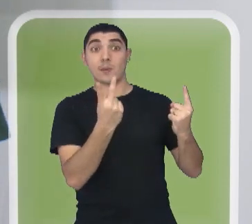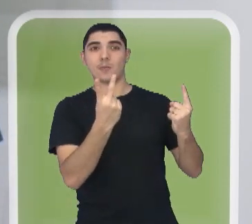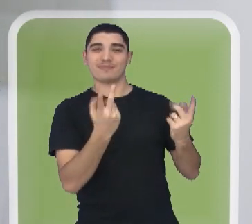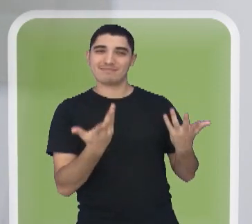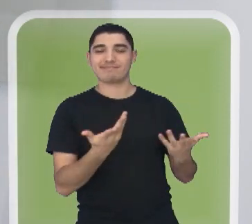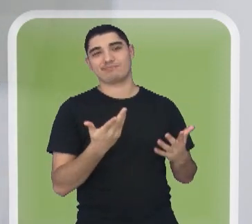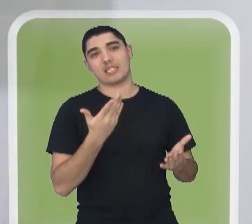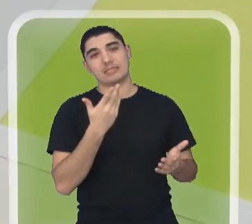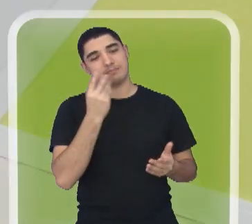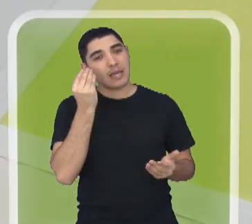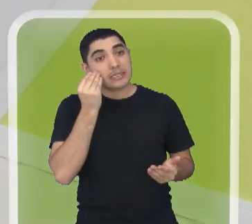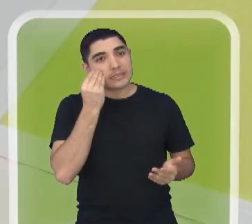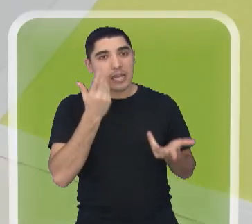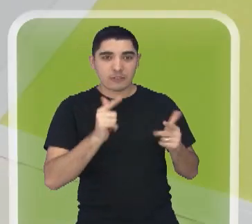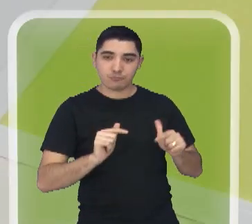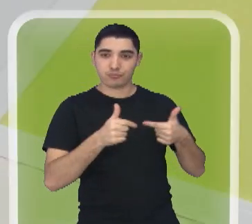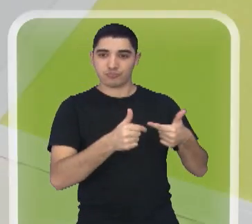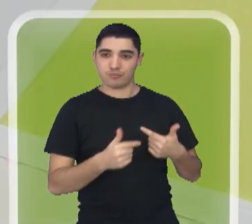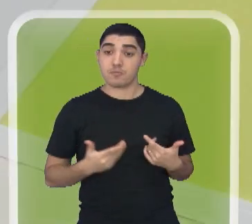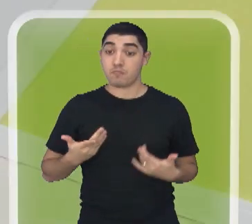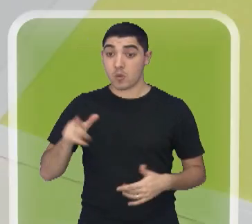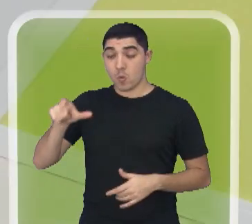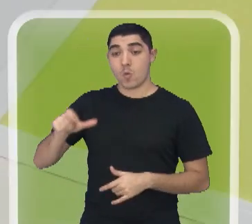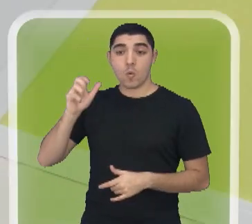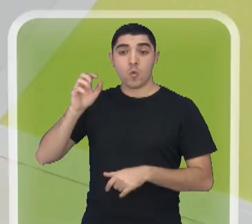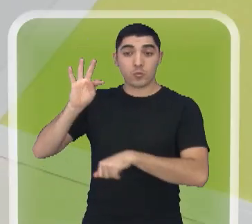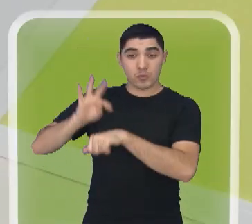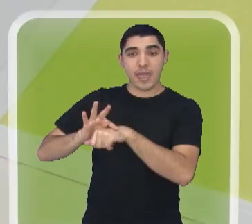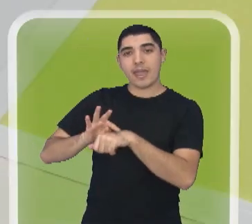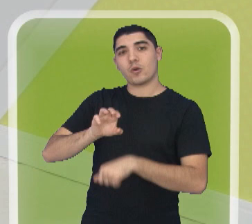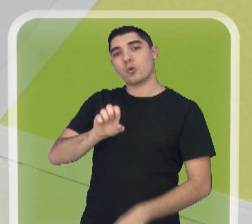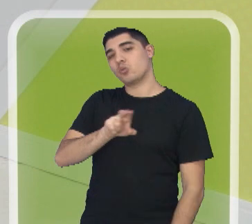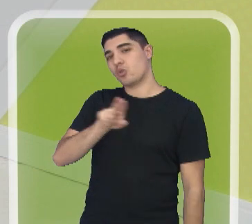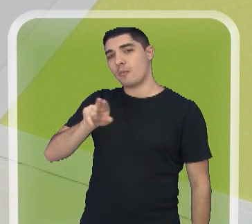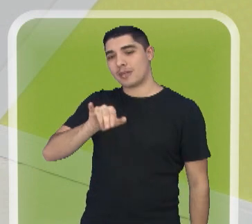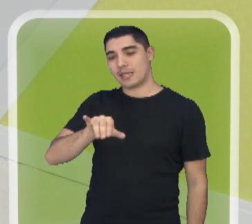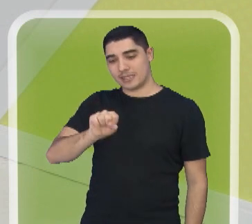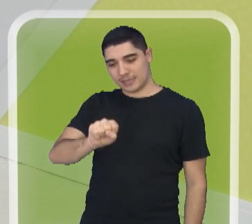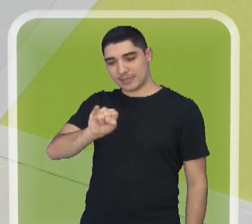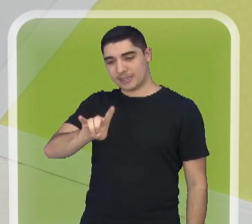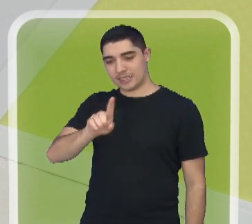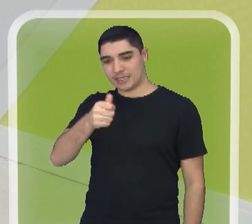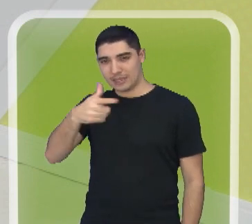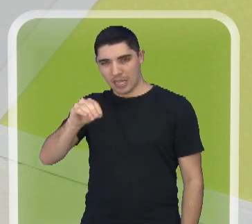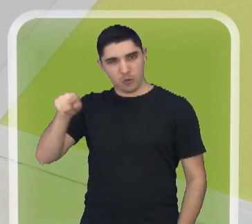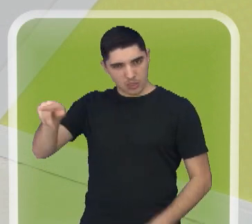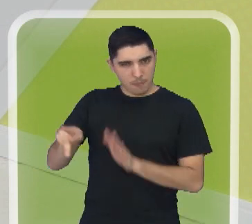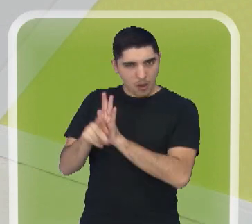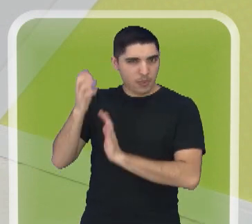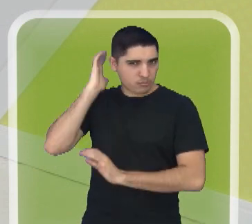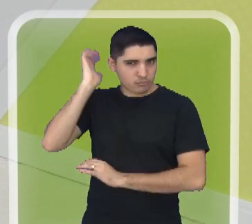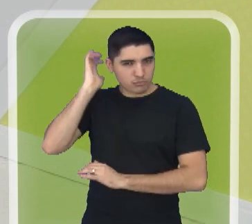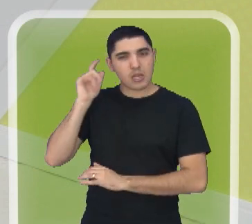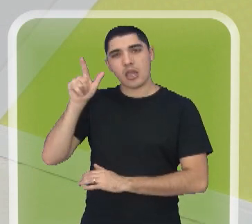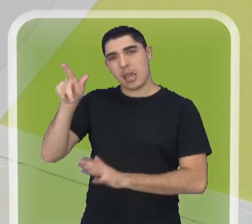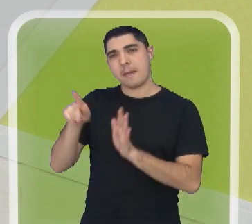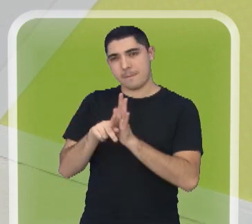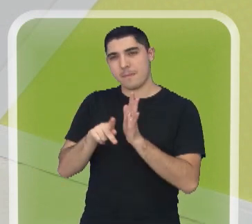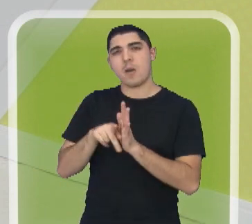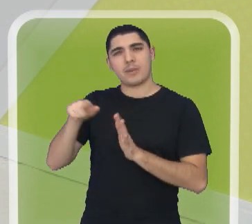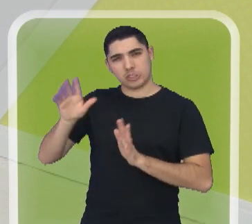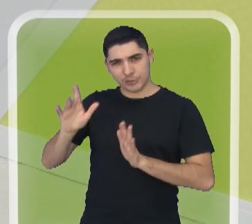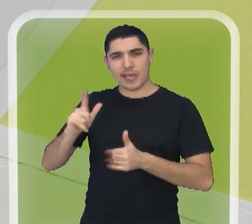aí consegue se recuperar. Técnico do Santo André ali, legal, viu? Grande Sidão, técnico de glórias aí da equipe da Intelli lá de Orlândia,